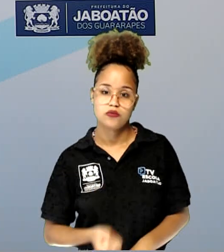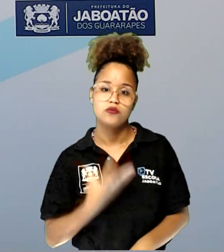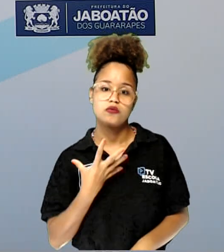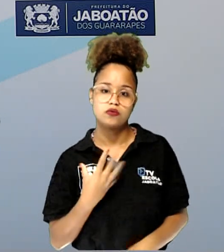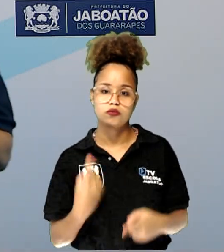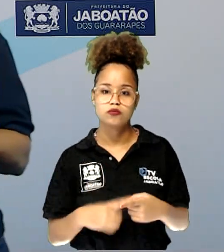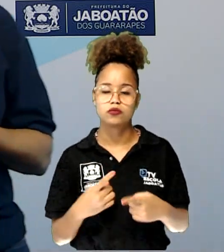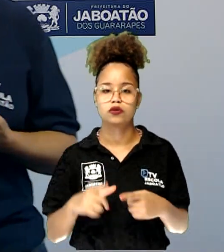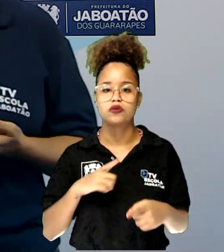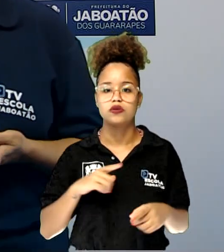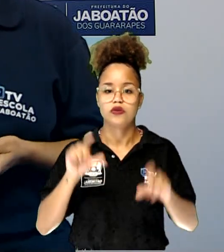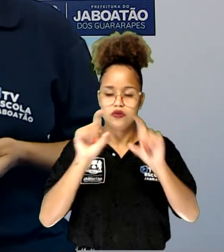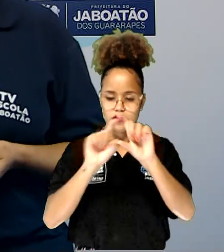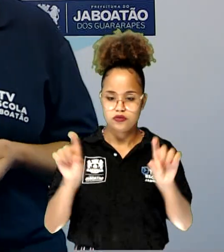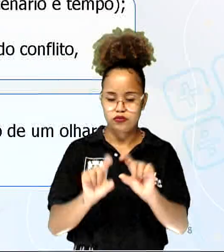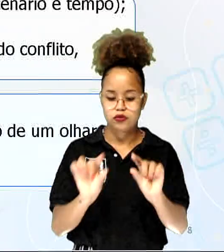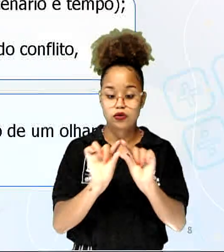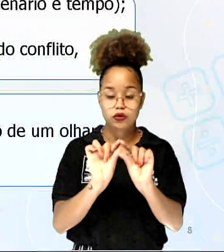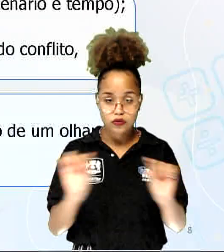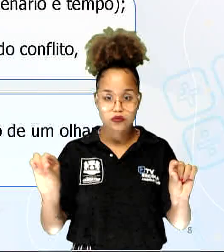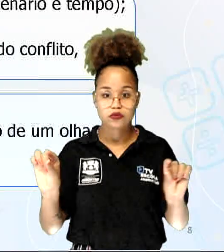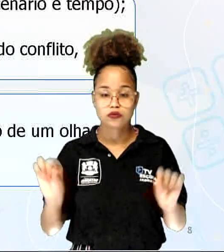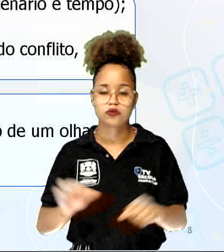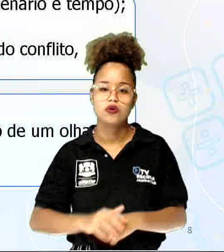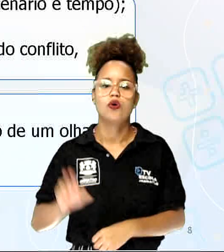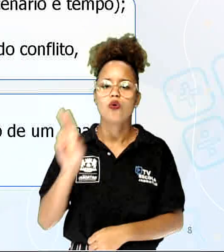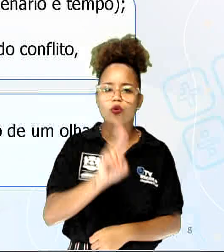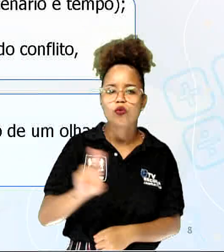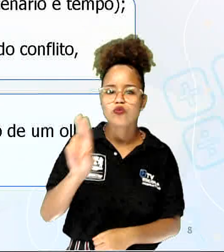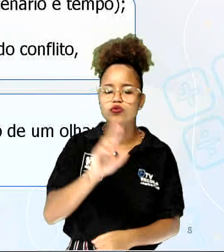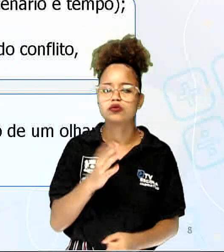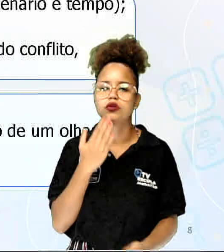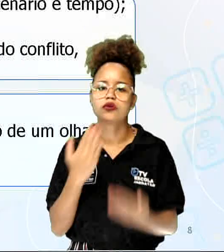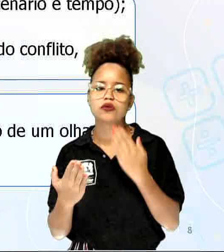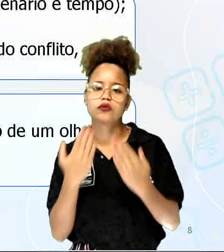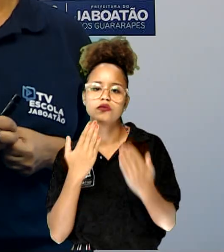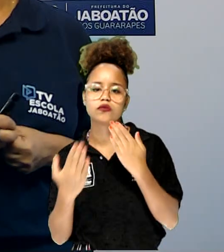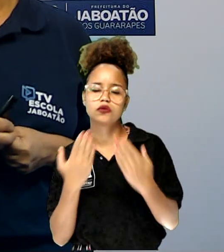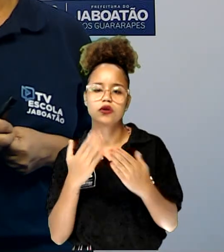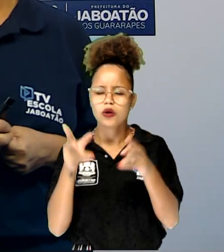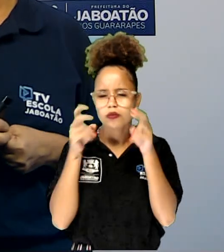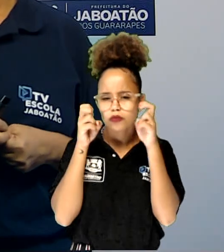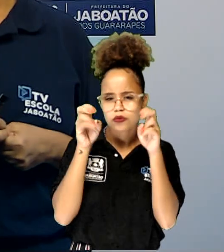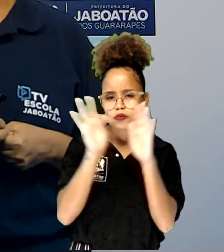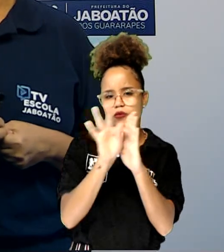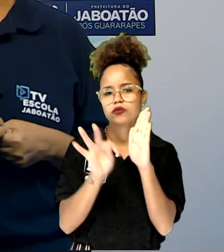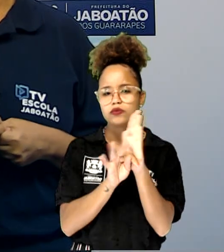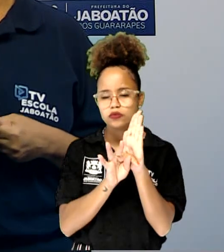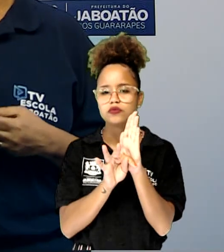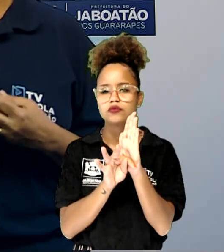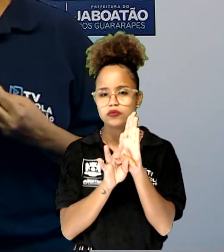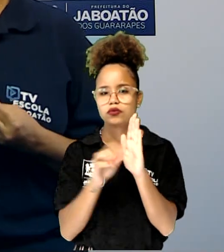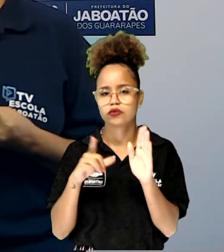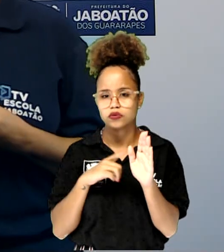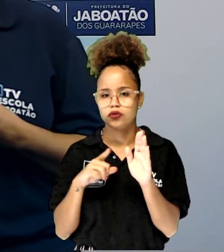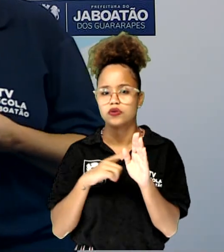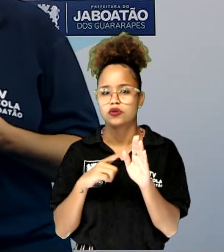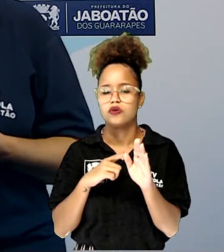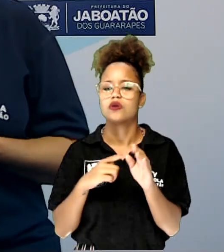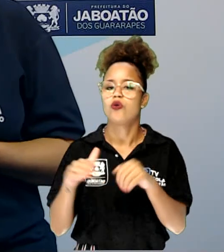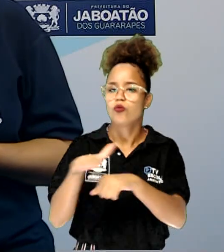estrutura estrofe e versos. Uso de diálogos. Perceba que no texto eles estão trabalhando em termos